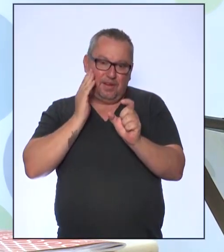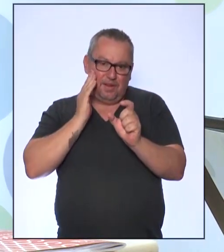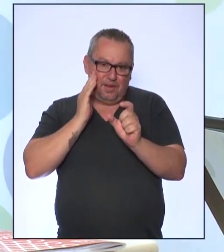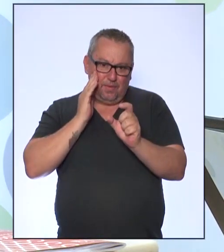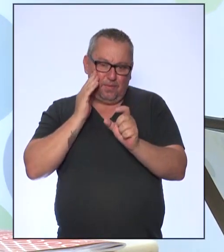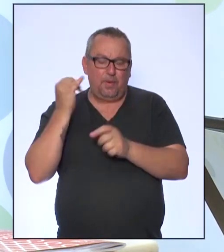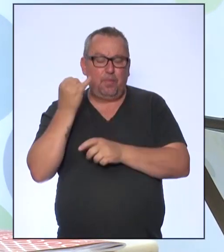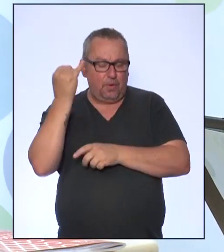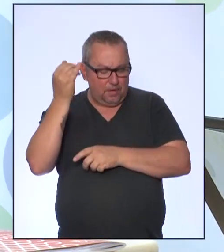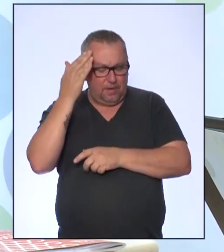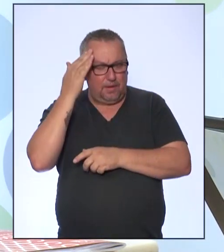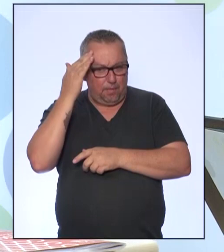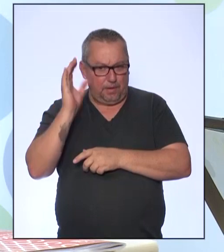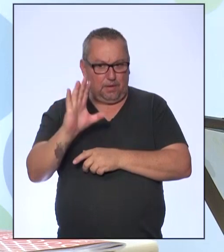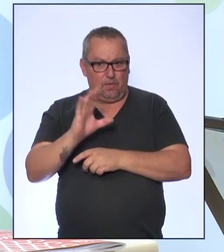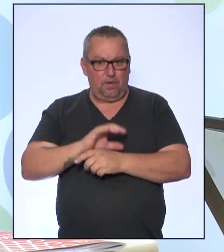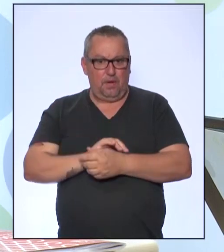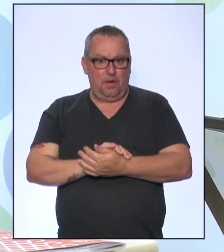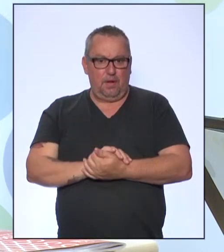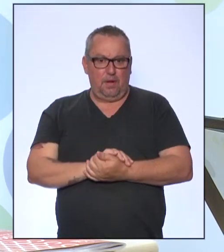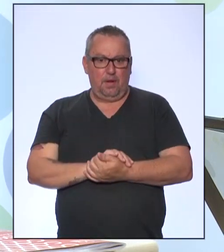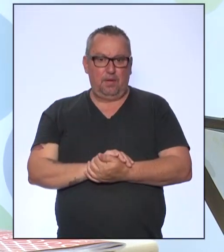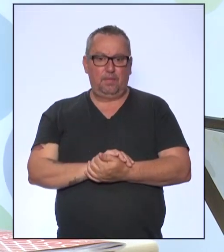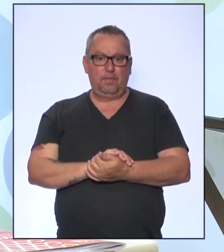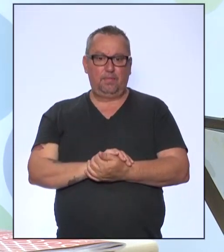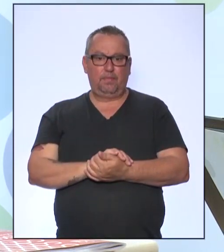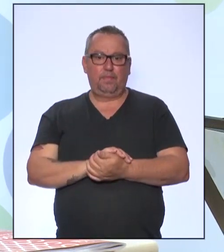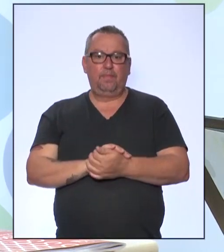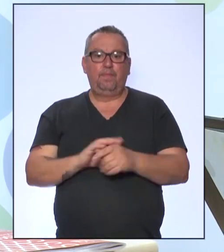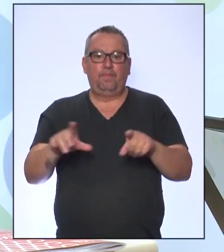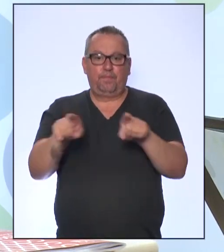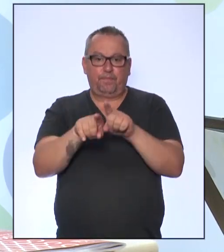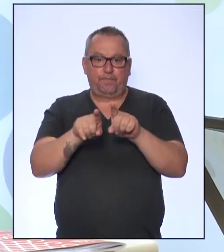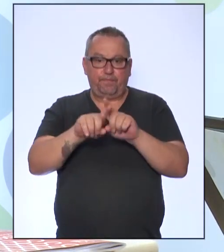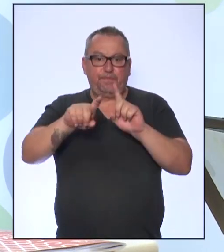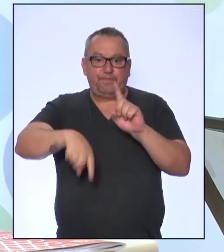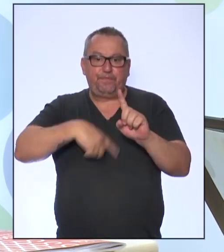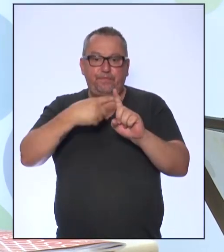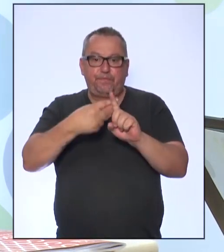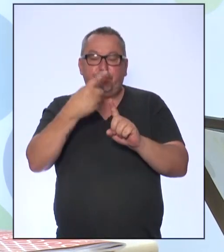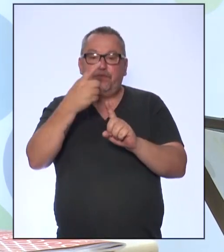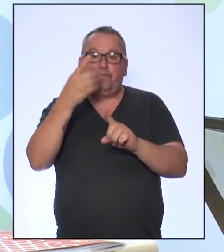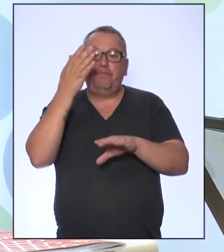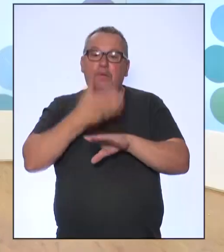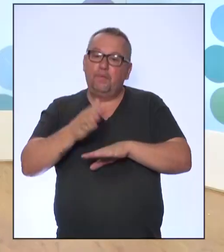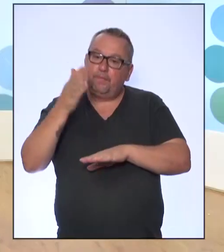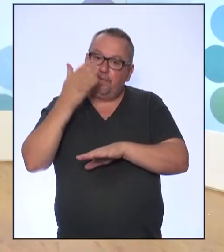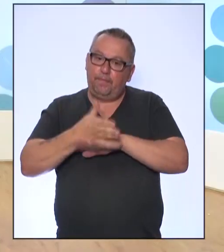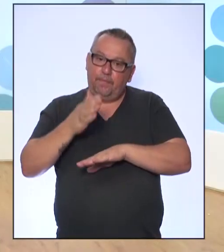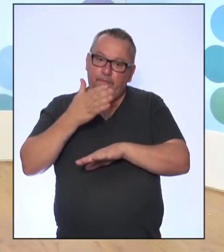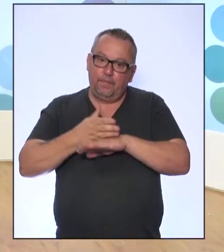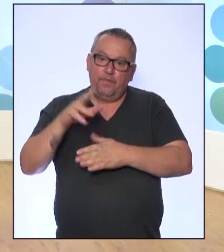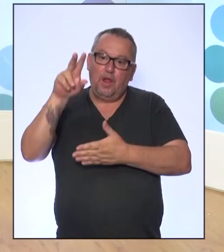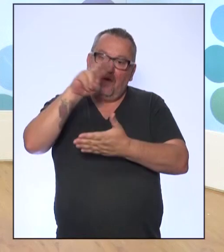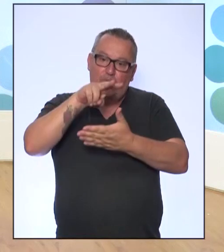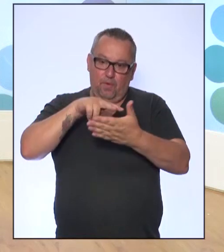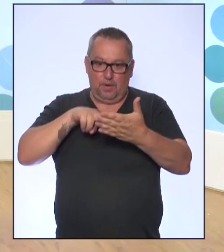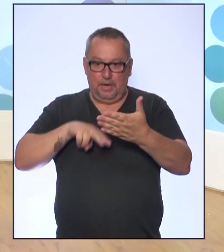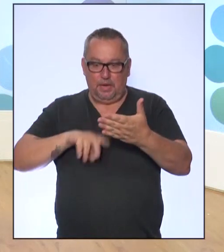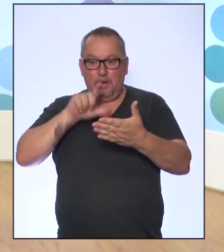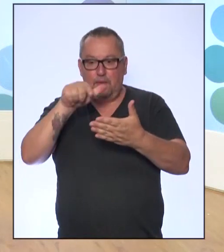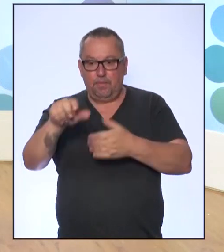vocês entenderem isso. Muito bem. Então, mais um exercício para vocês. Eu vou ler e depois